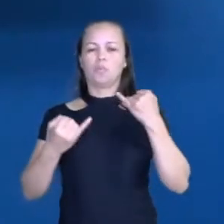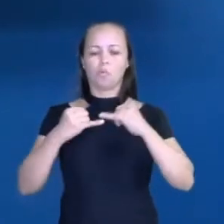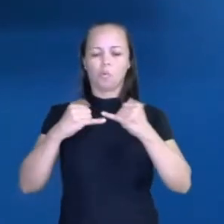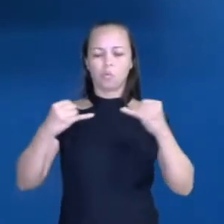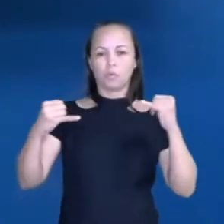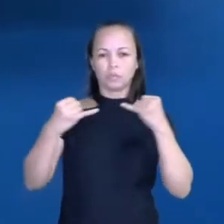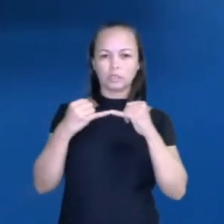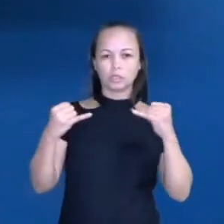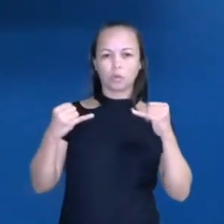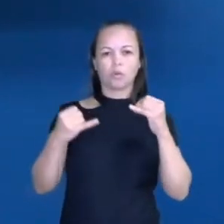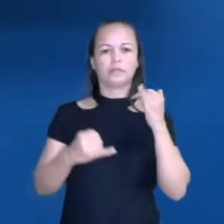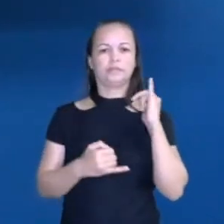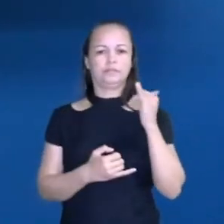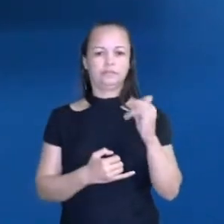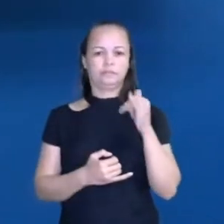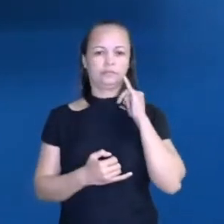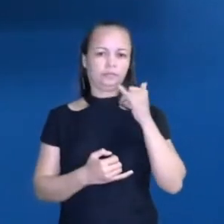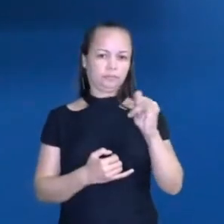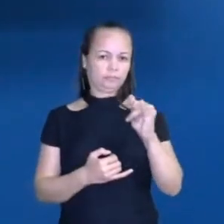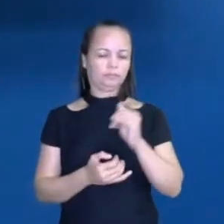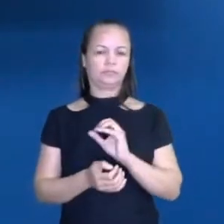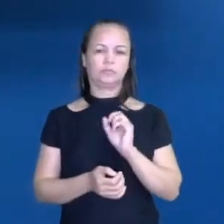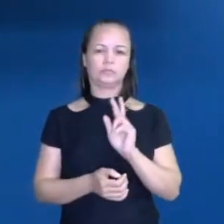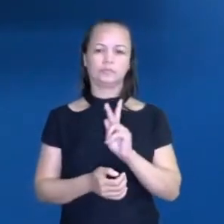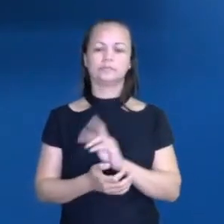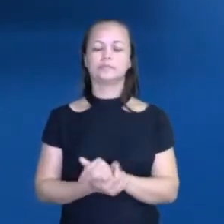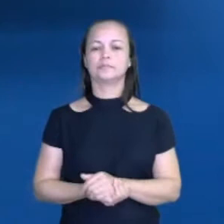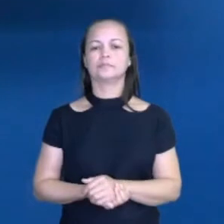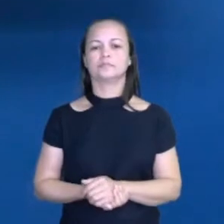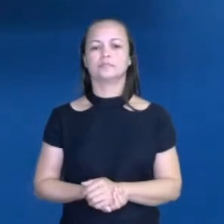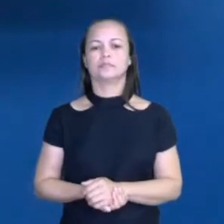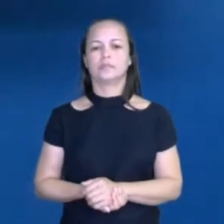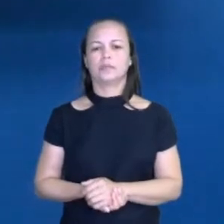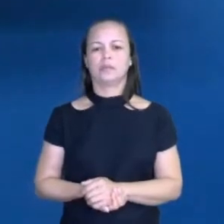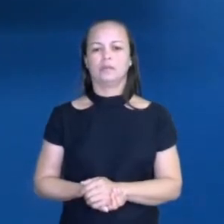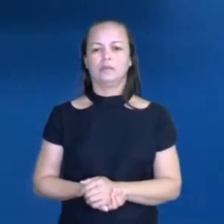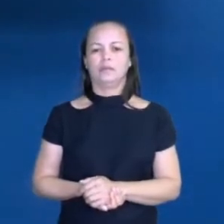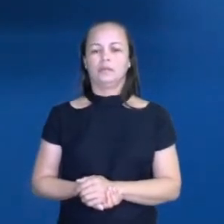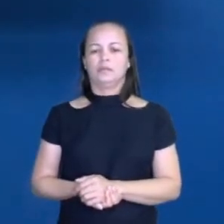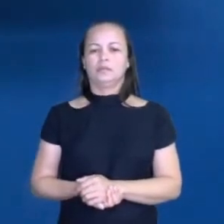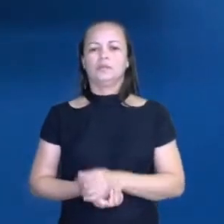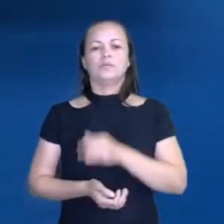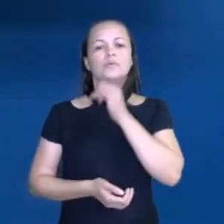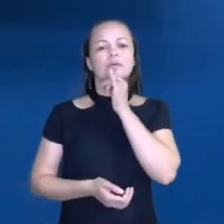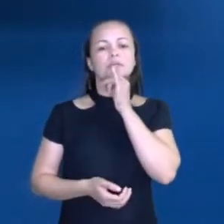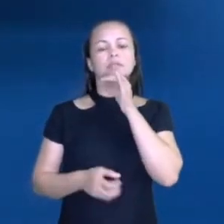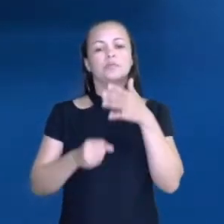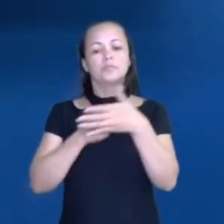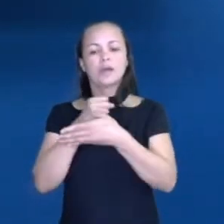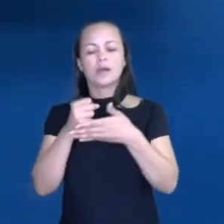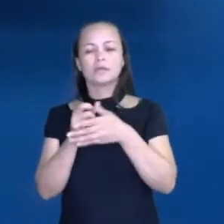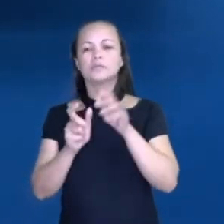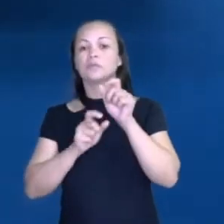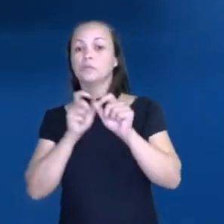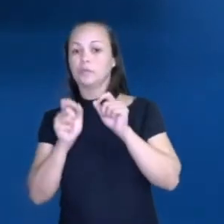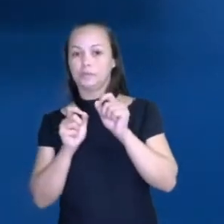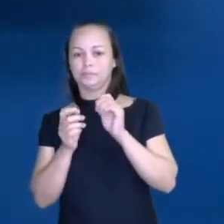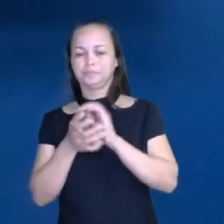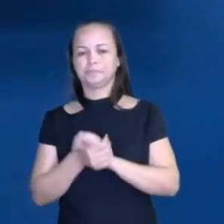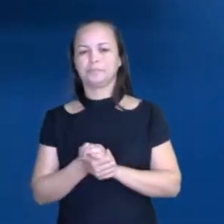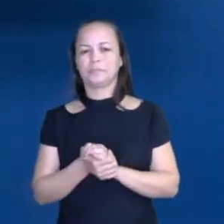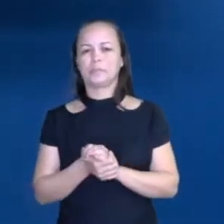e corrente elétrica certo eu volto aqui na tela e o exemplo basicamente é isso aí é o